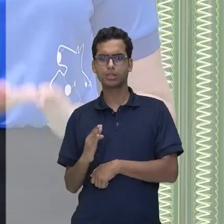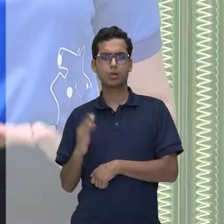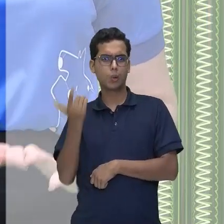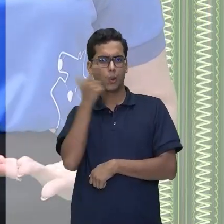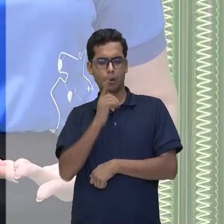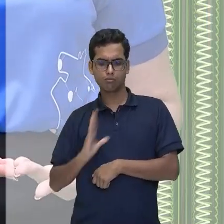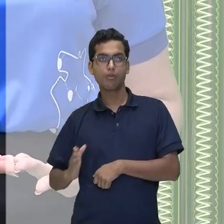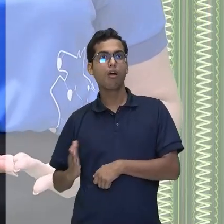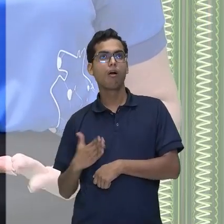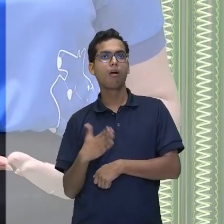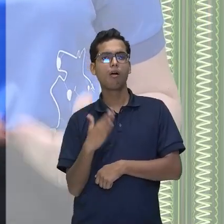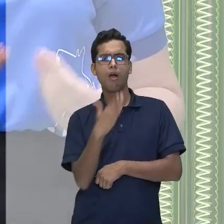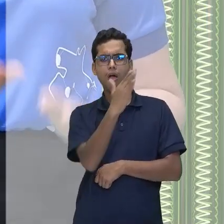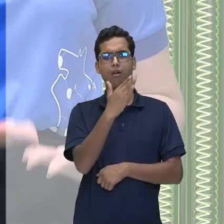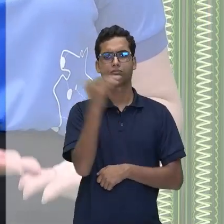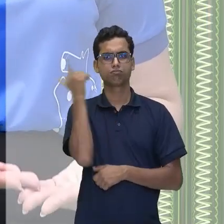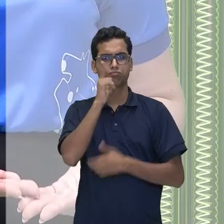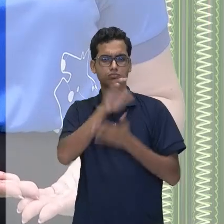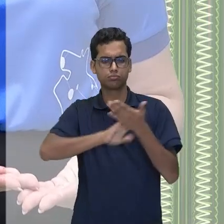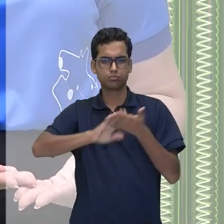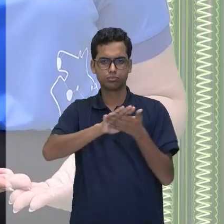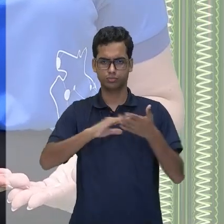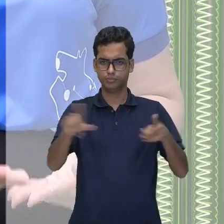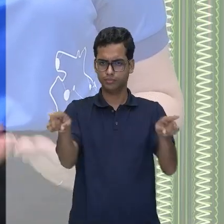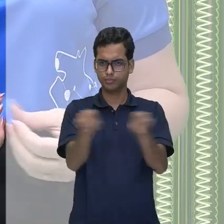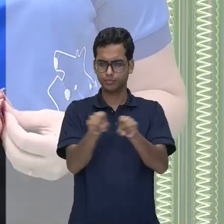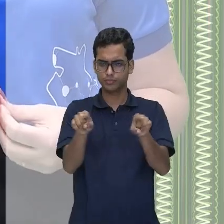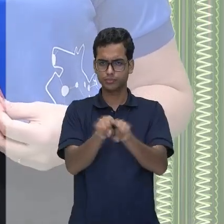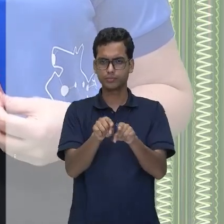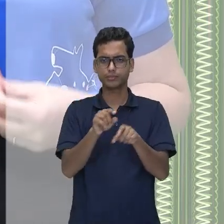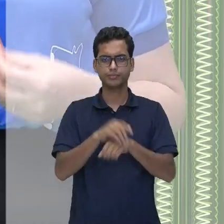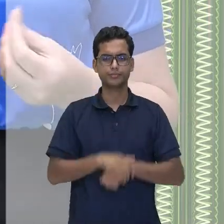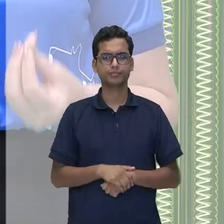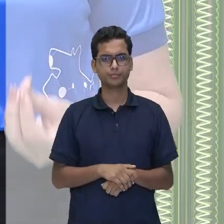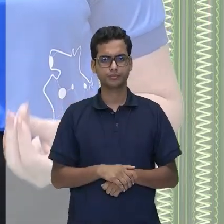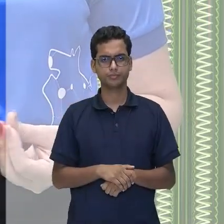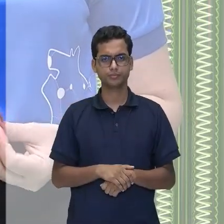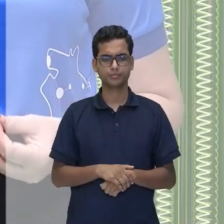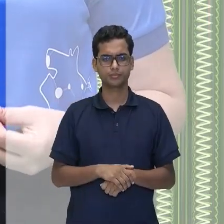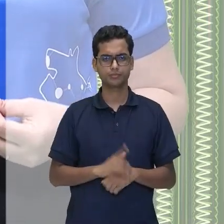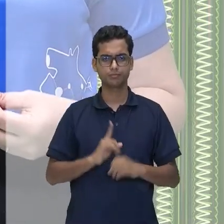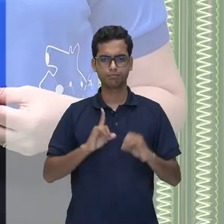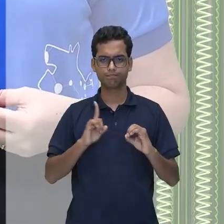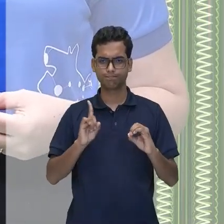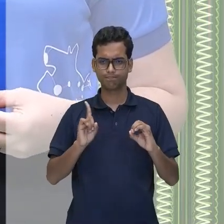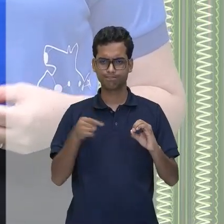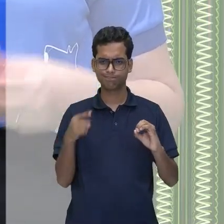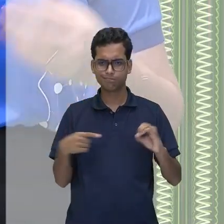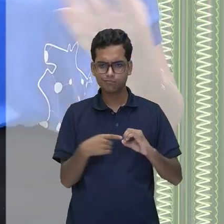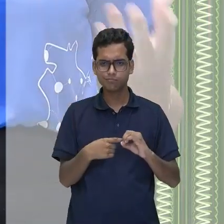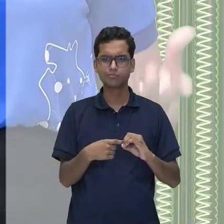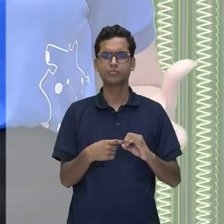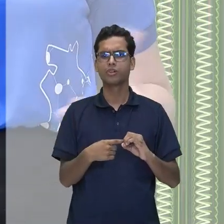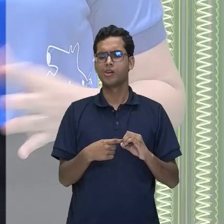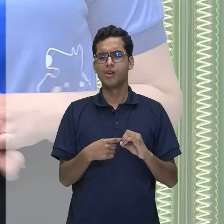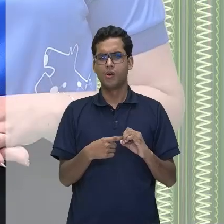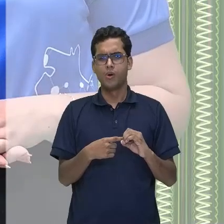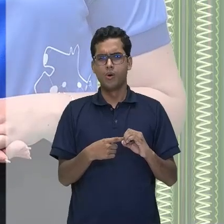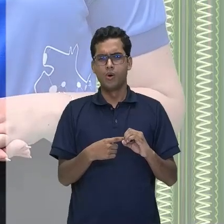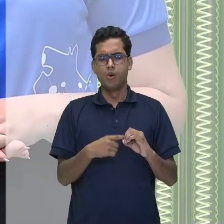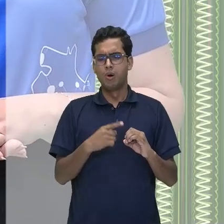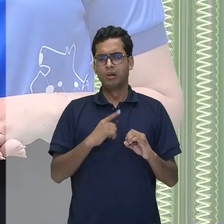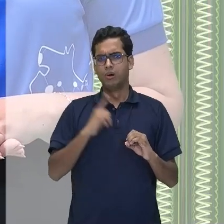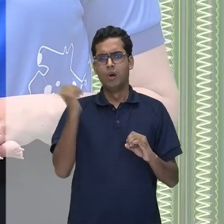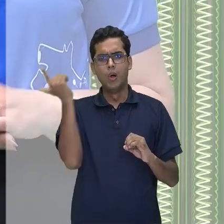esses óvulos ali fecundados, zigotos fecundados, né, eles não vão conseguir, então, vingar, né, como a